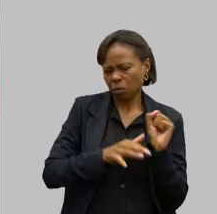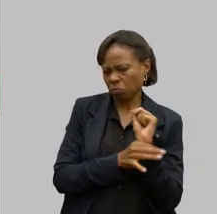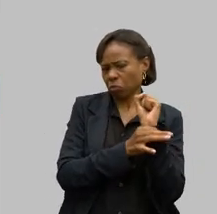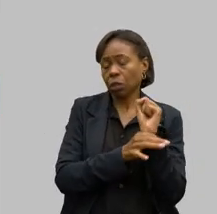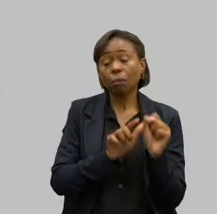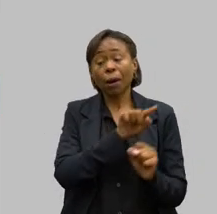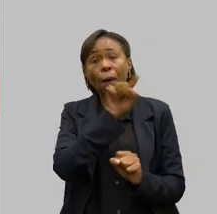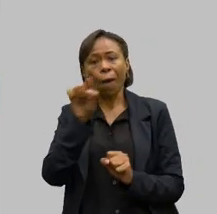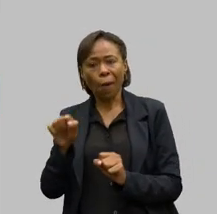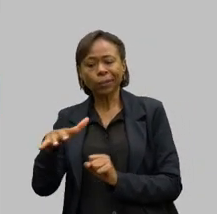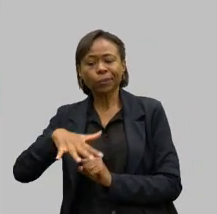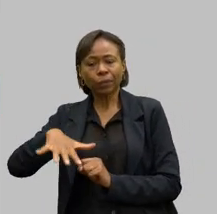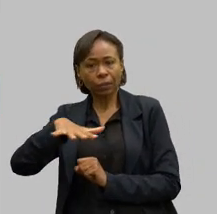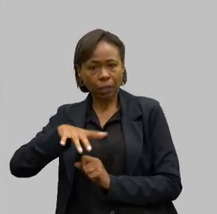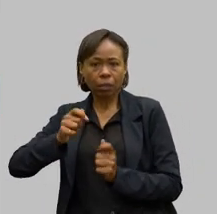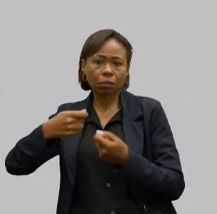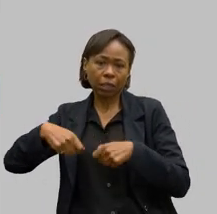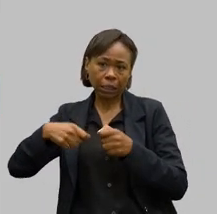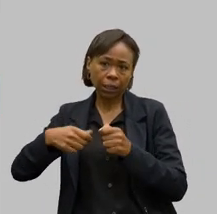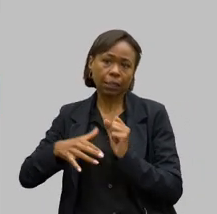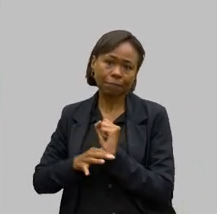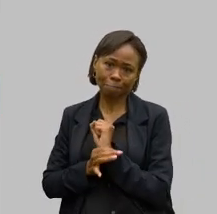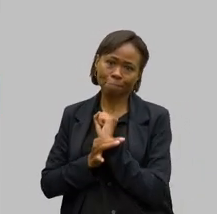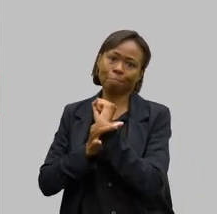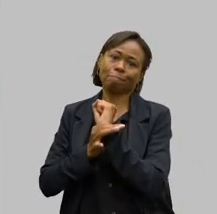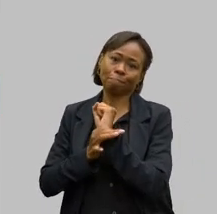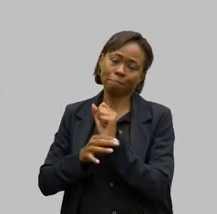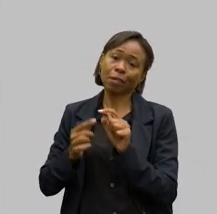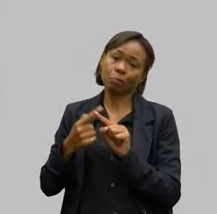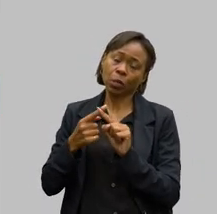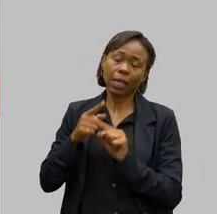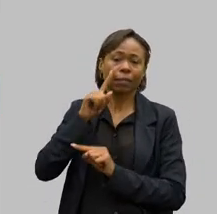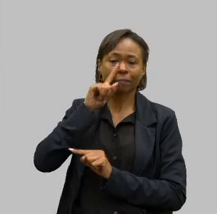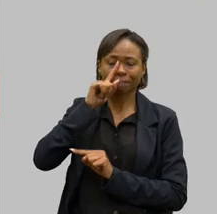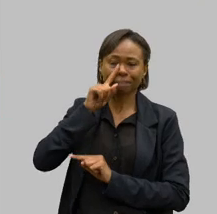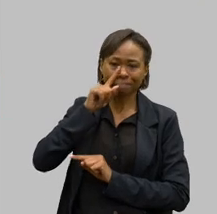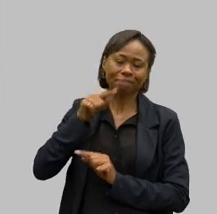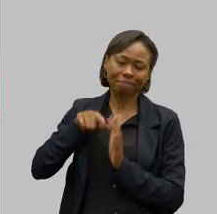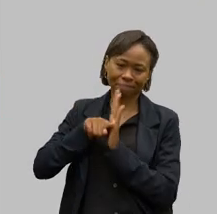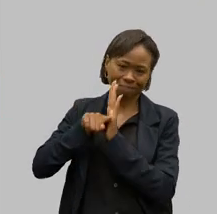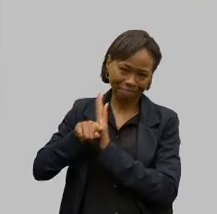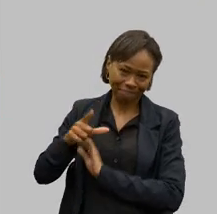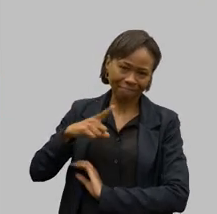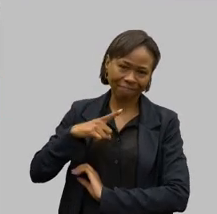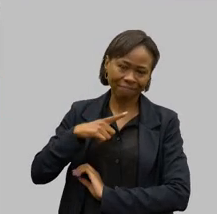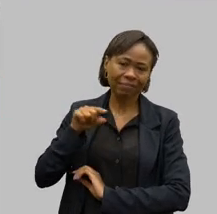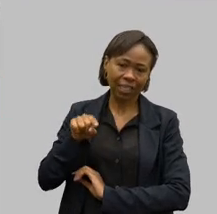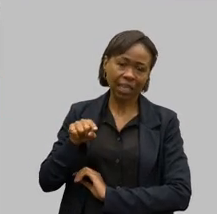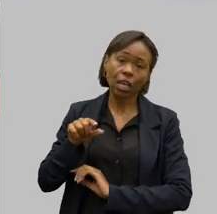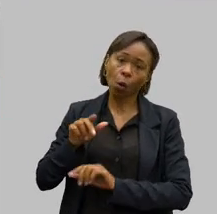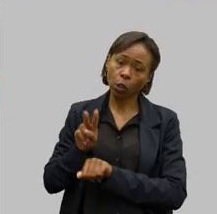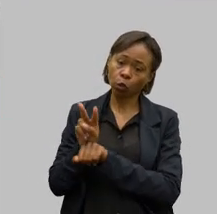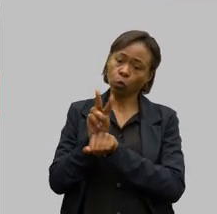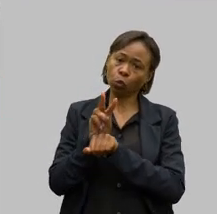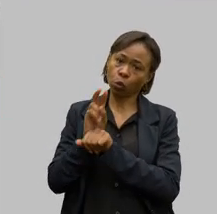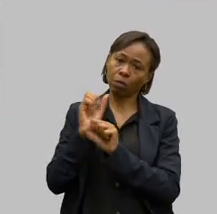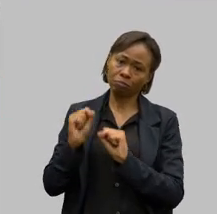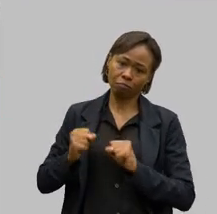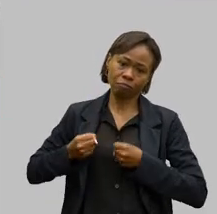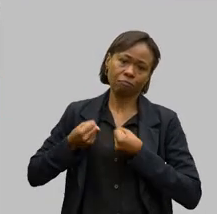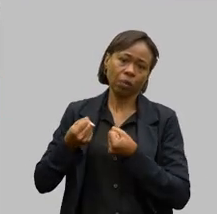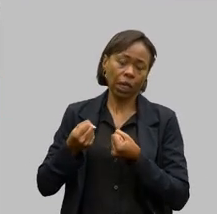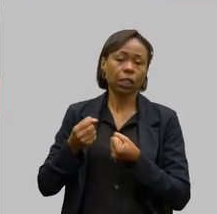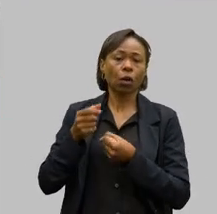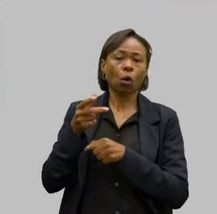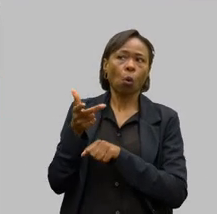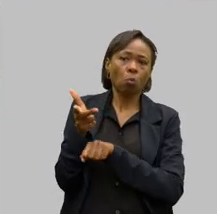mapa de risco, possa apontar uma necessidade de uma segurança mais ostensiva. E aí pode ser com câmeras ou